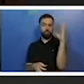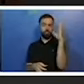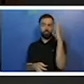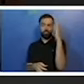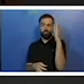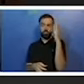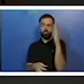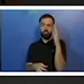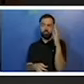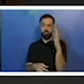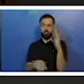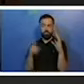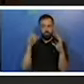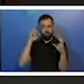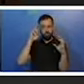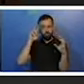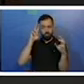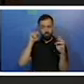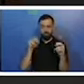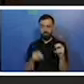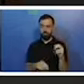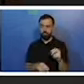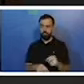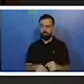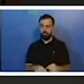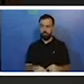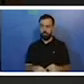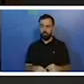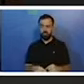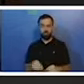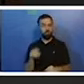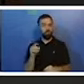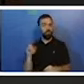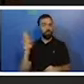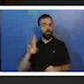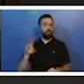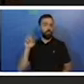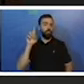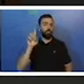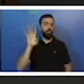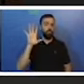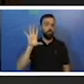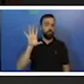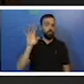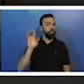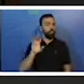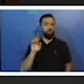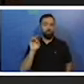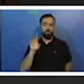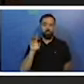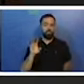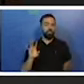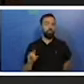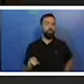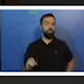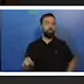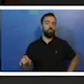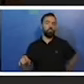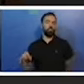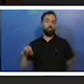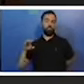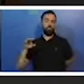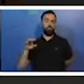lembrando Lembrando que você vai ter de usar só uma das mão uma outra mão pra trás e